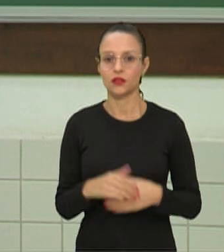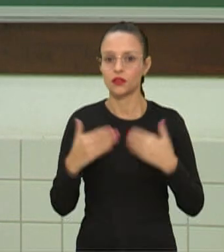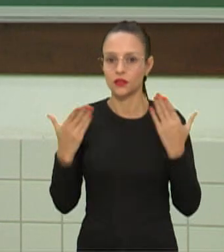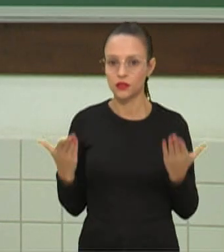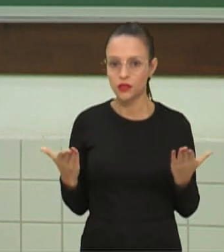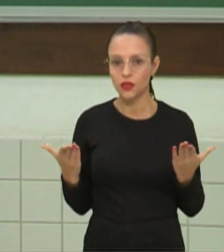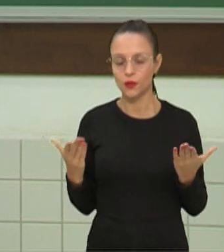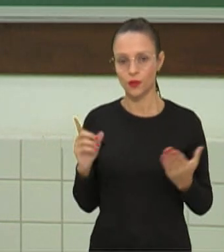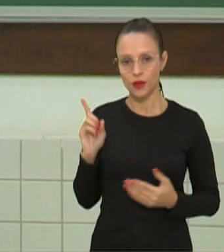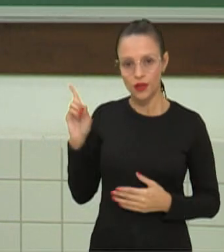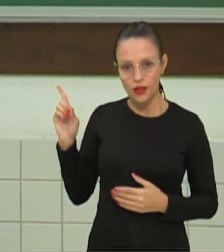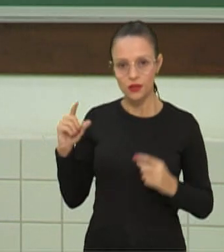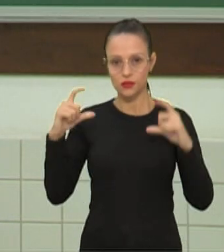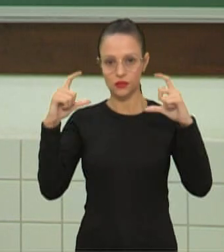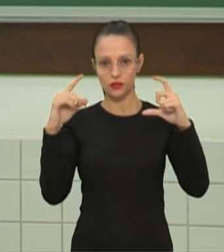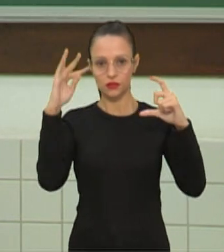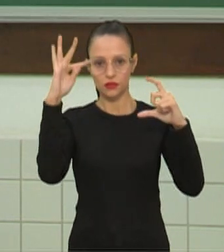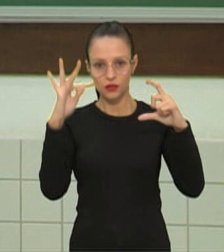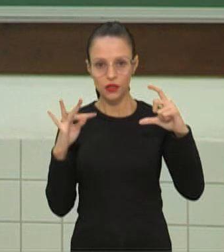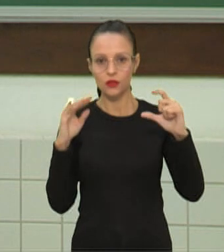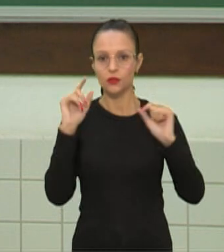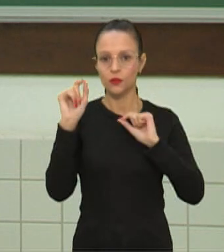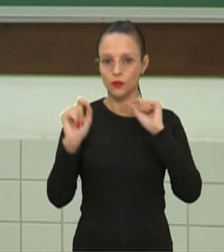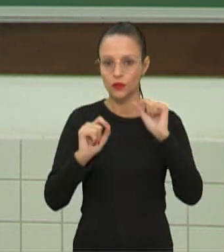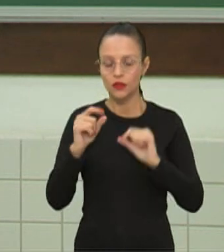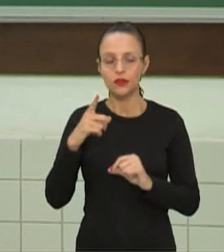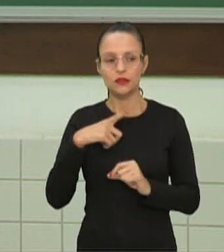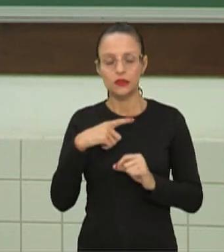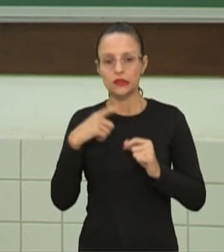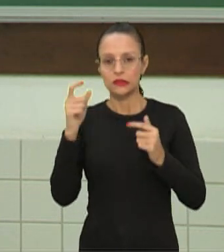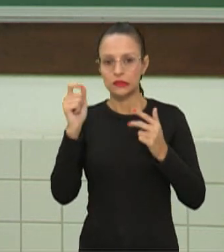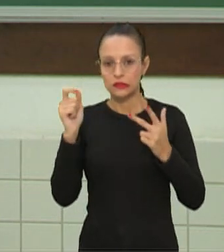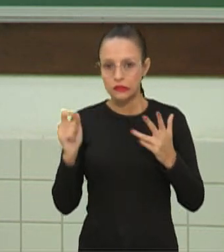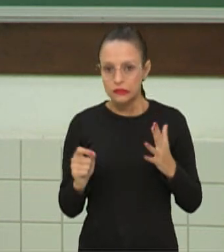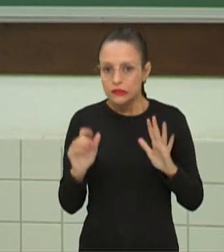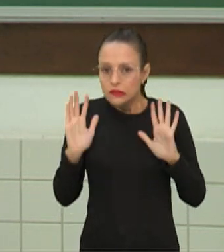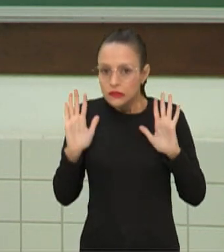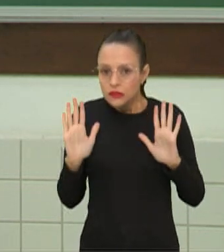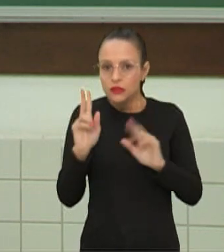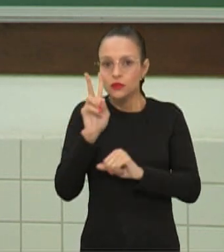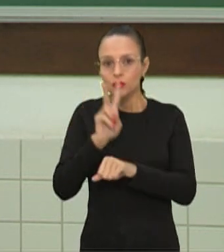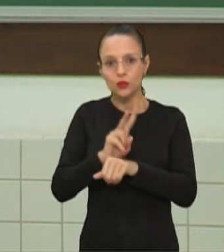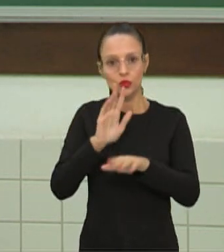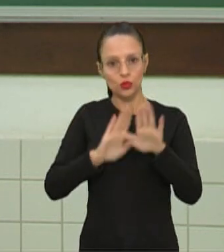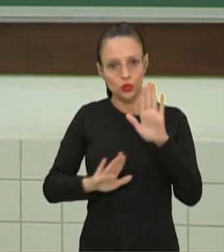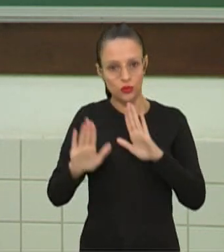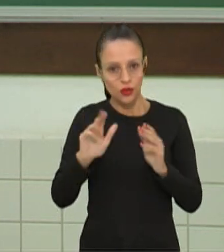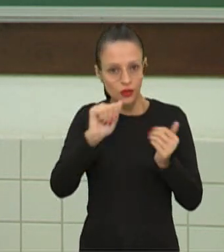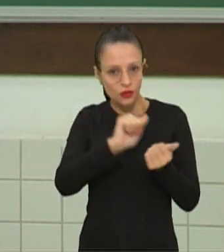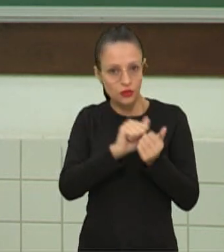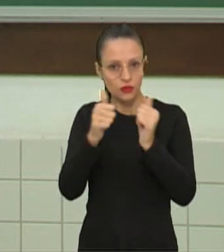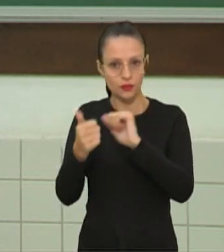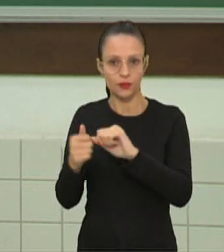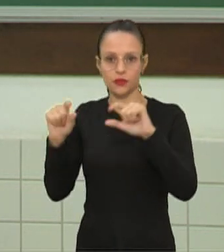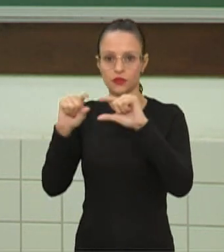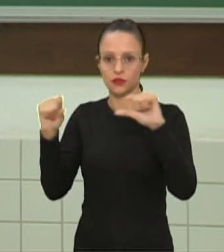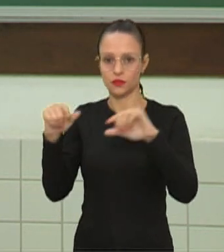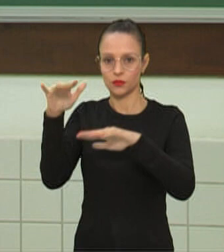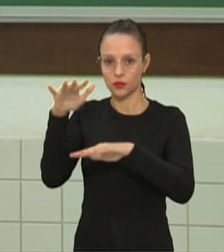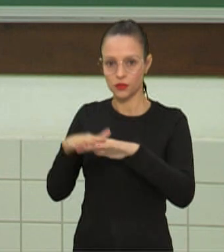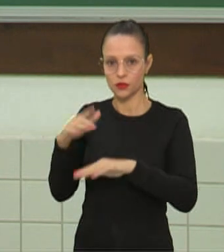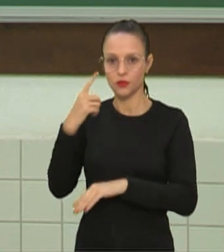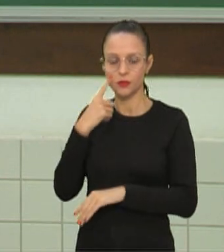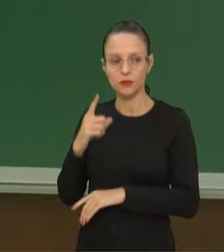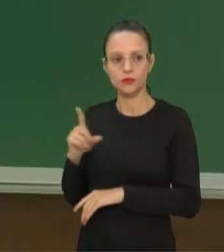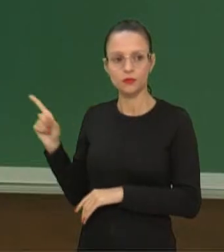Então, essa situação, problema que eu propus para você, ela tem várias operações e eu preciso tomar bastante cuidado na hora de ler e transformar numa equação. Vamos conferir o